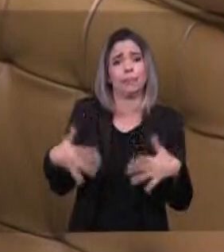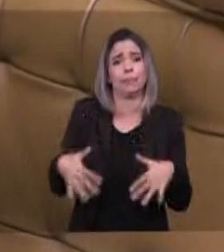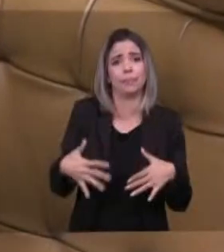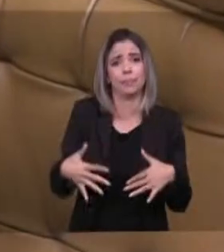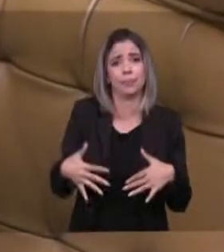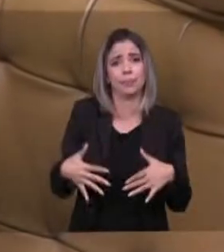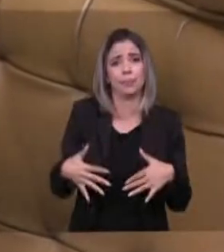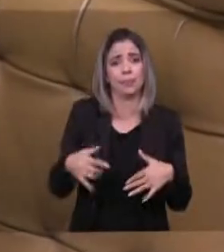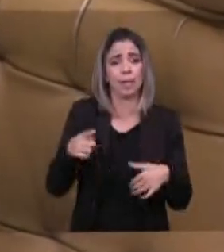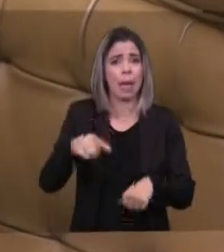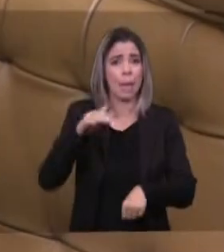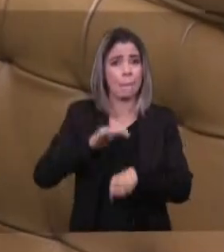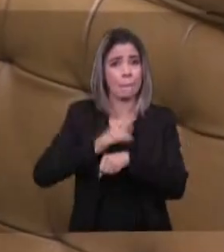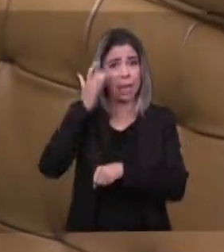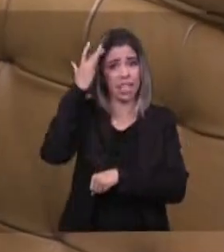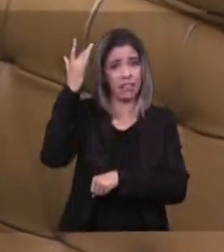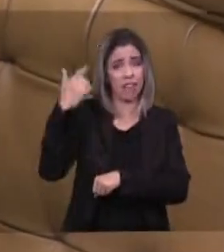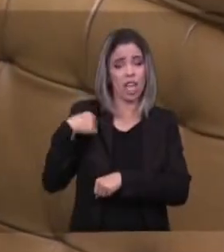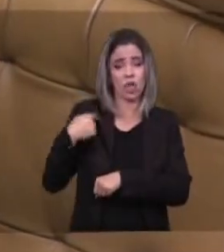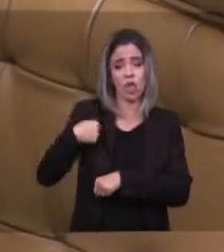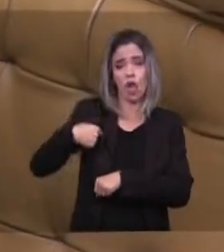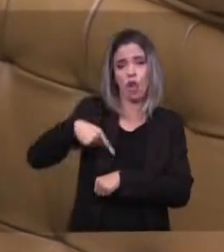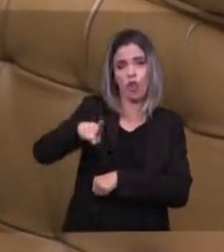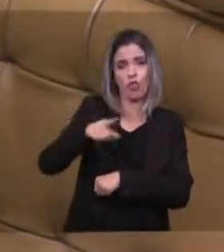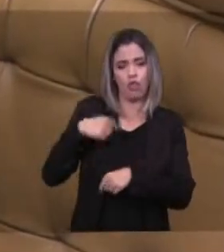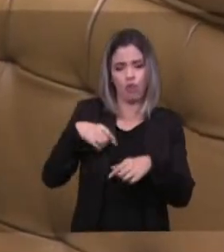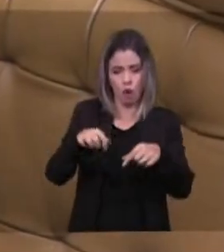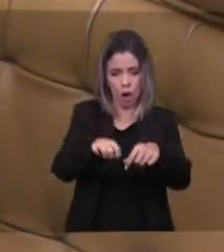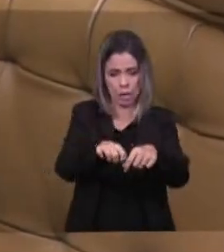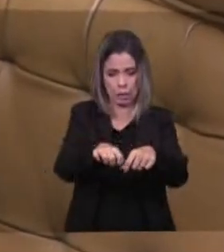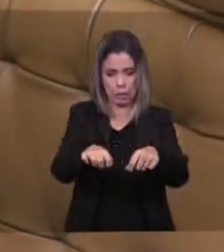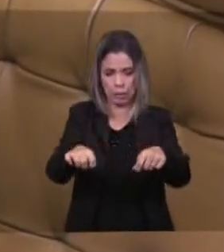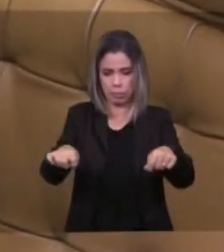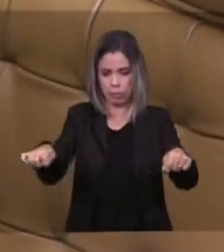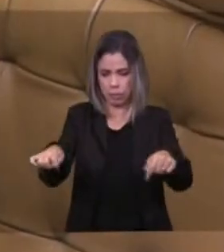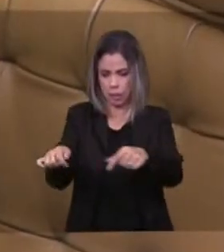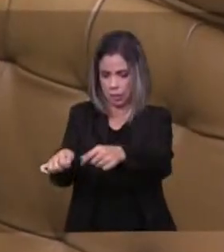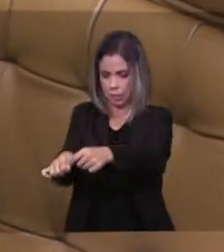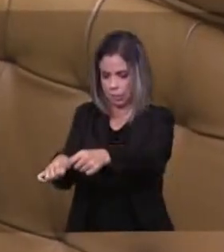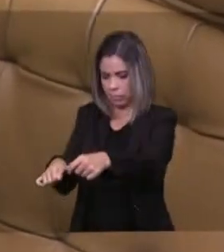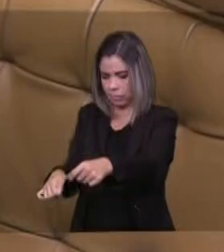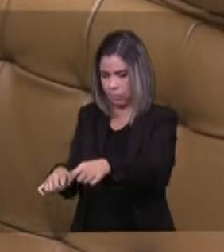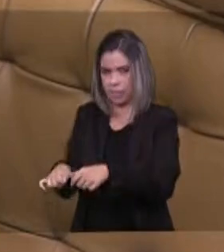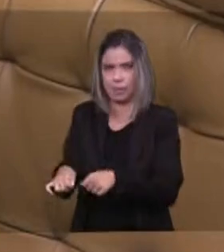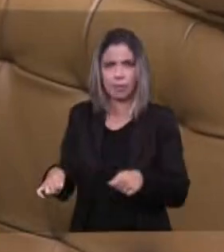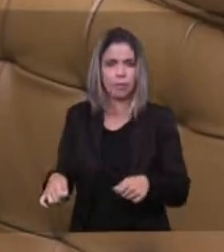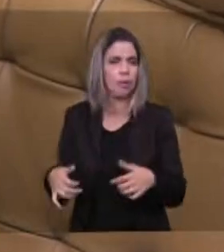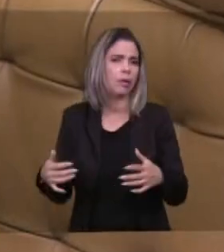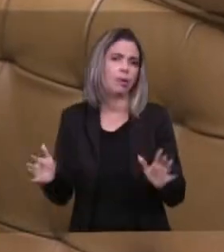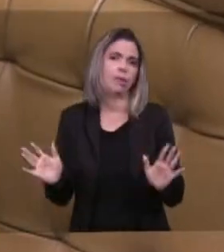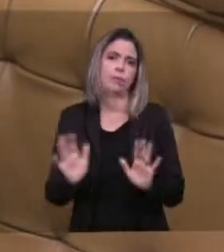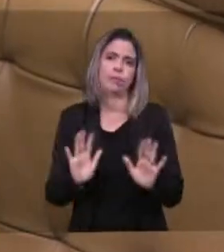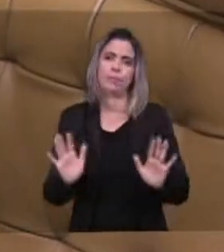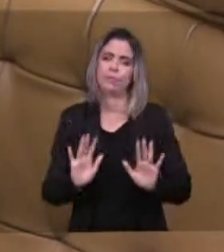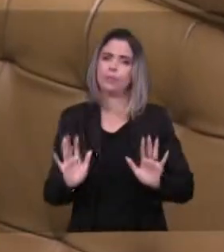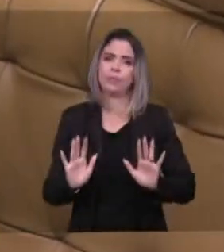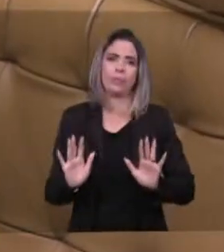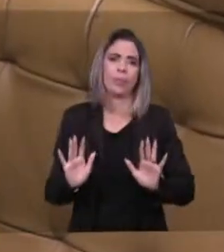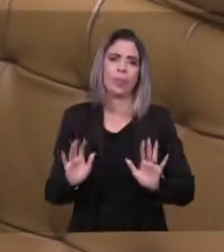Porque é mais fácil sair correndo com a trena, mas será que isso também não é uma fraude? Os próprios índios, eu digo,